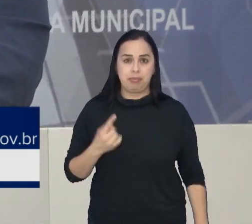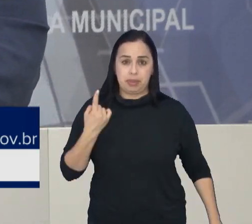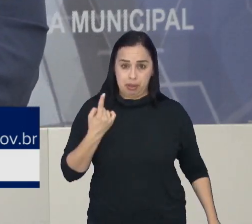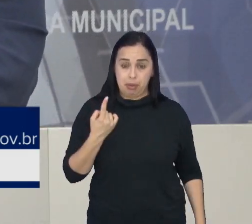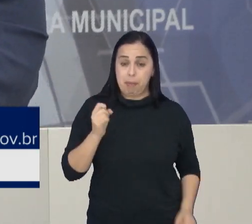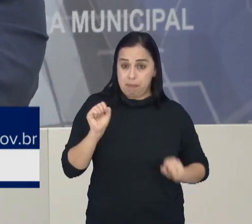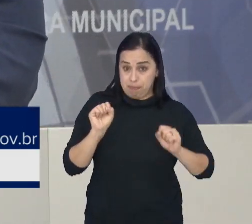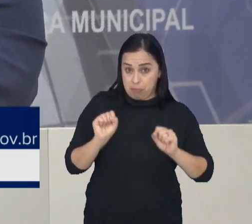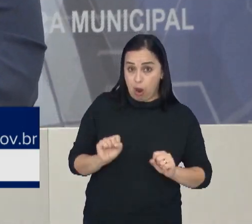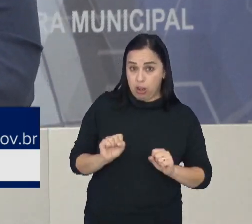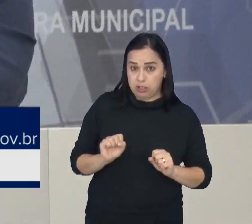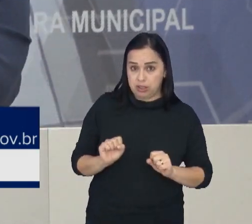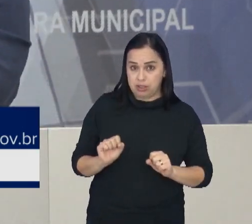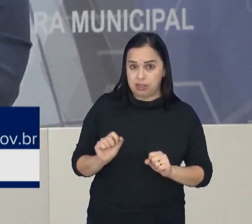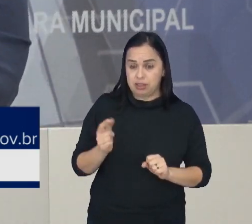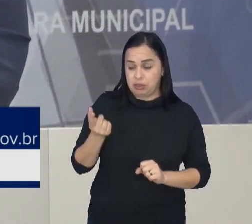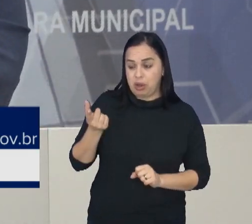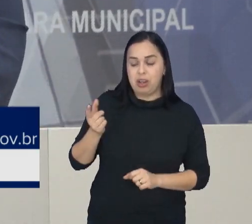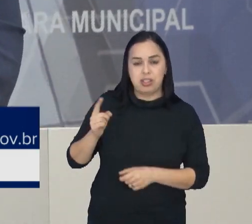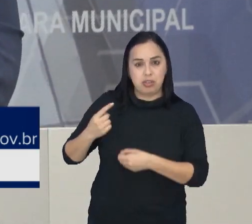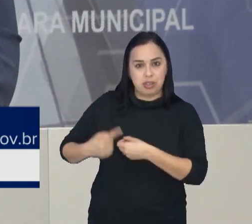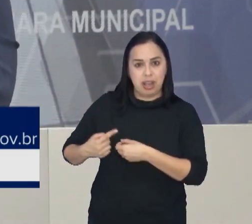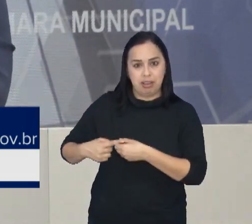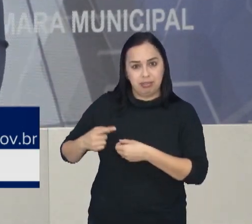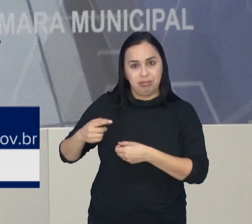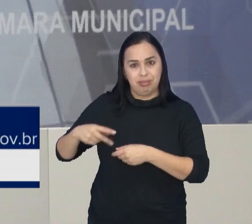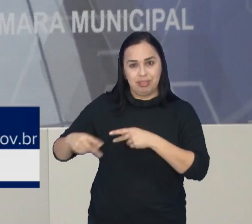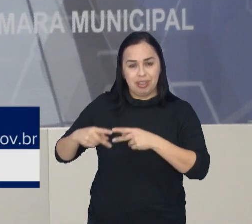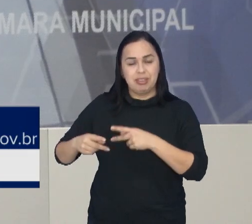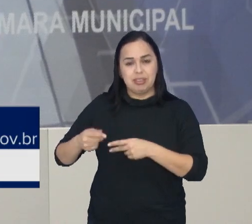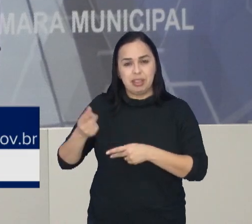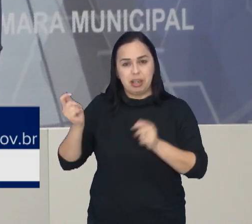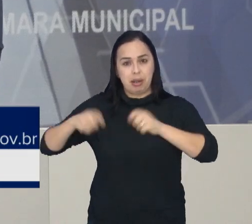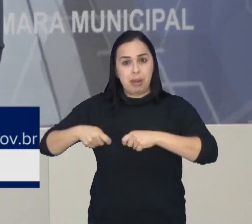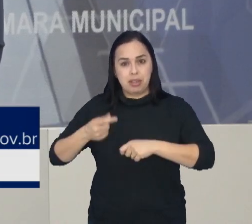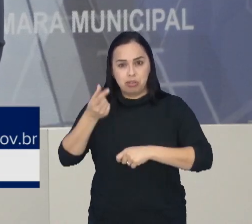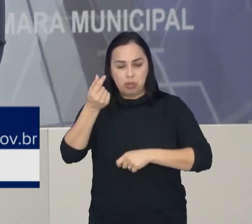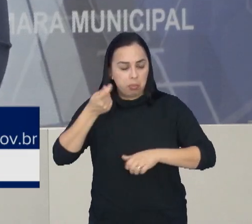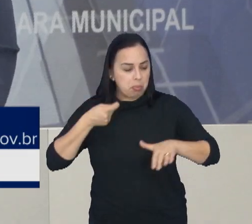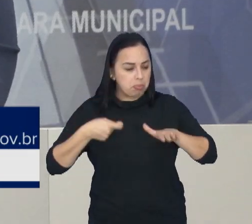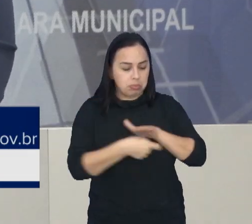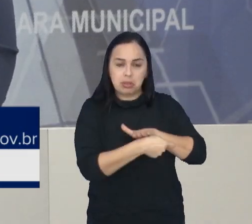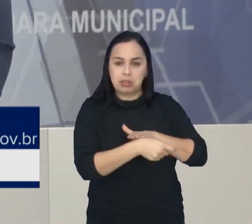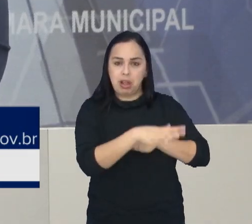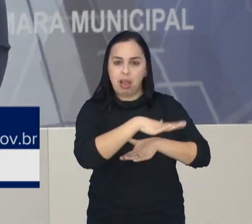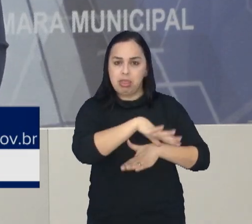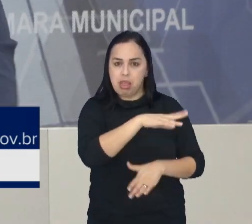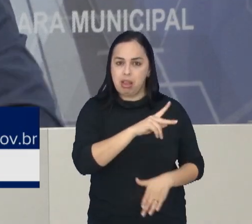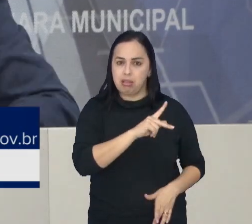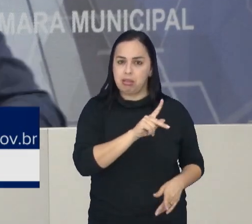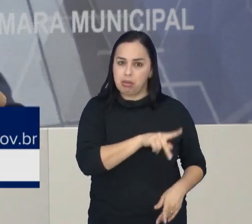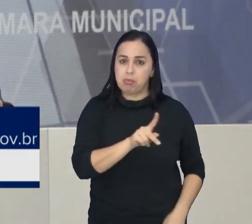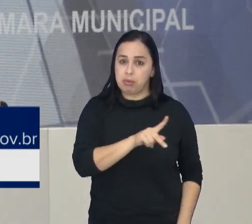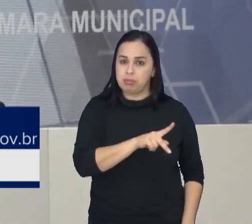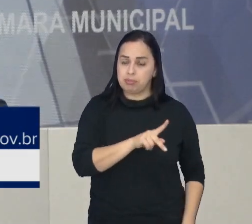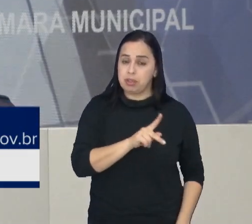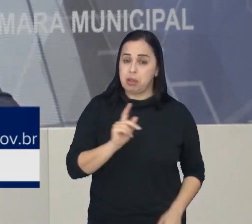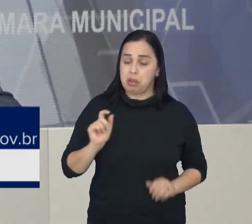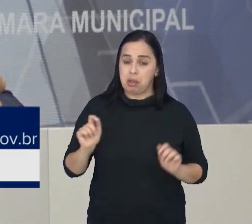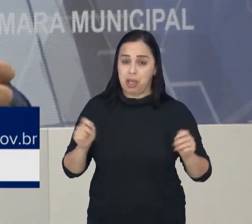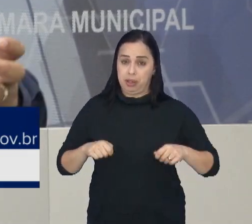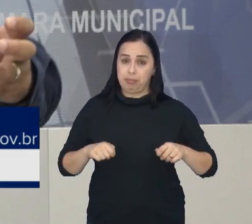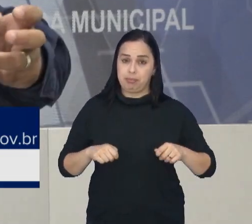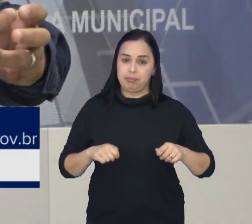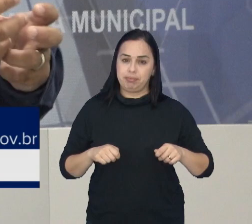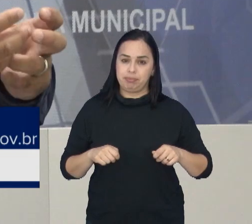pode, porque a cidade tem capacidade para isso. Ela está preparada para poder fazer esse aporte. E segundo,